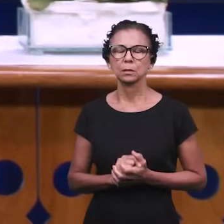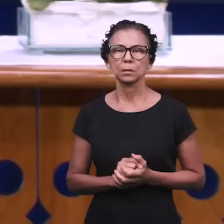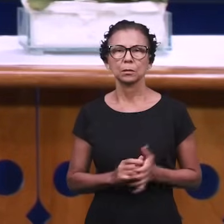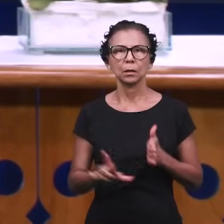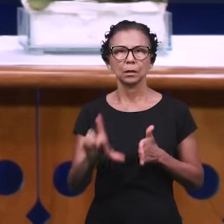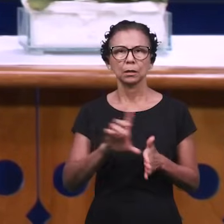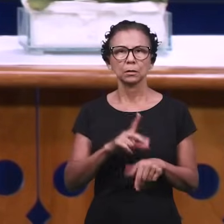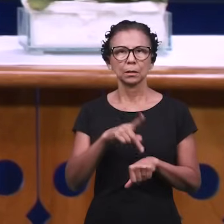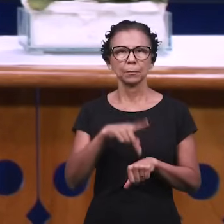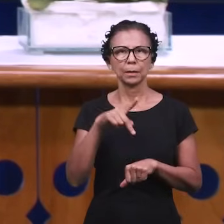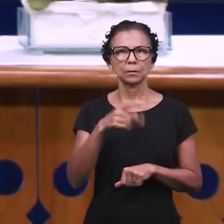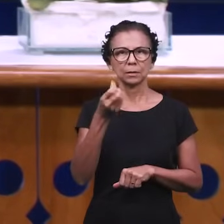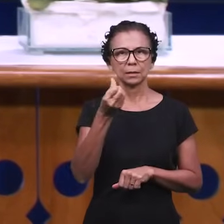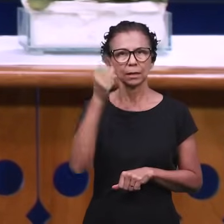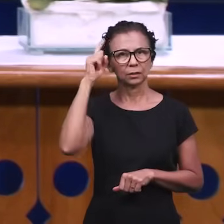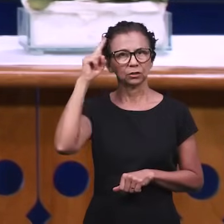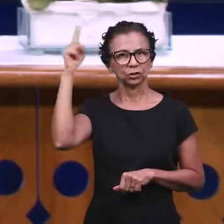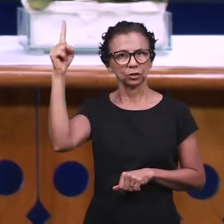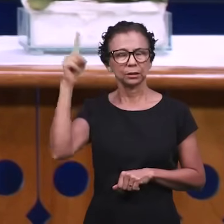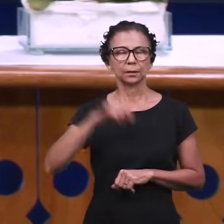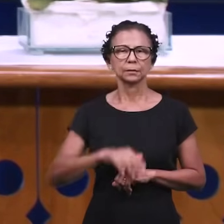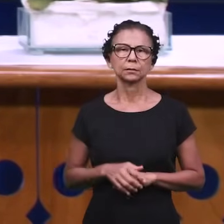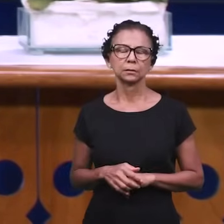6 dias antes da Páscoa,